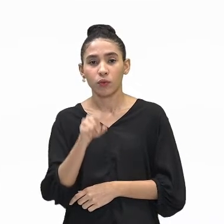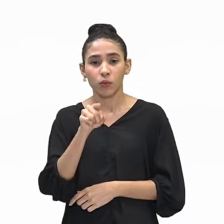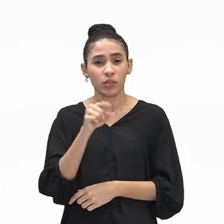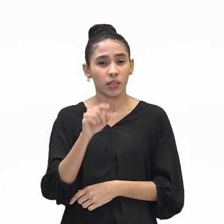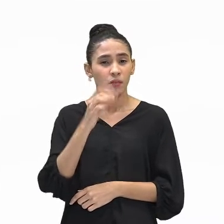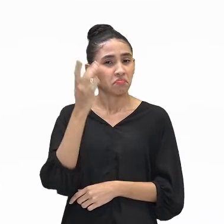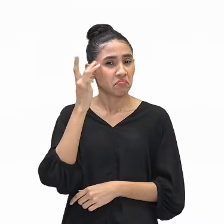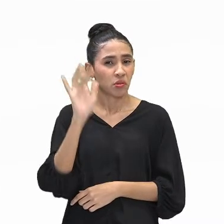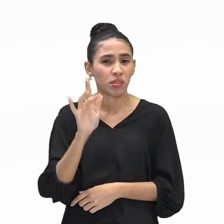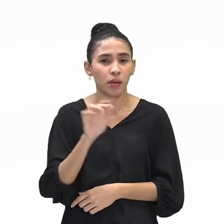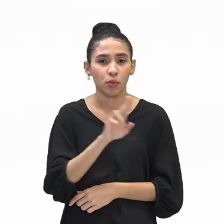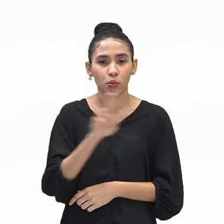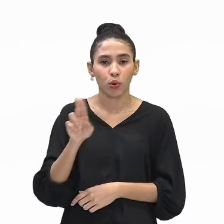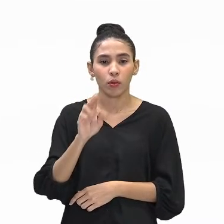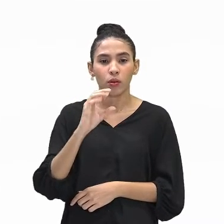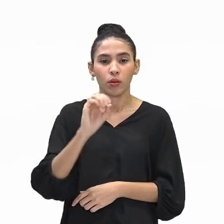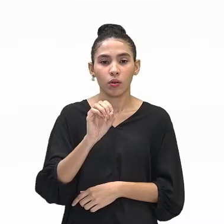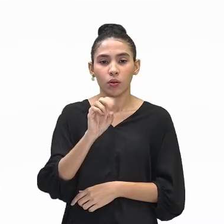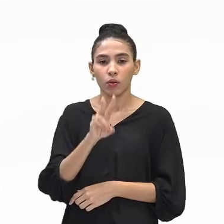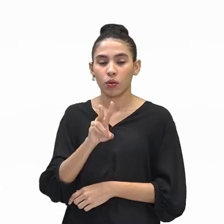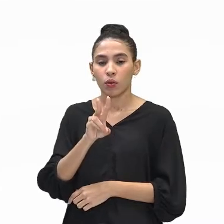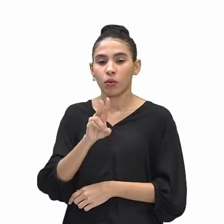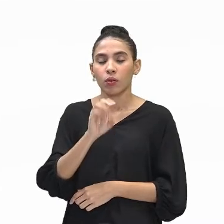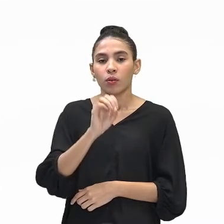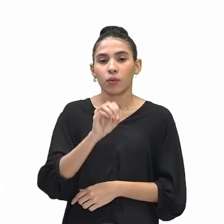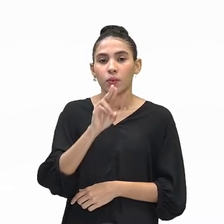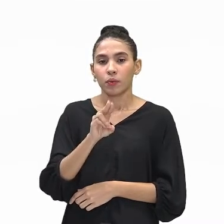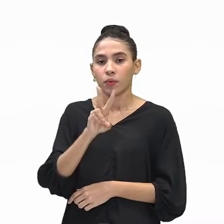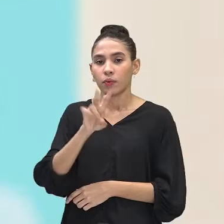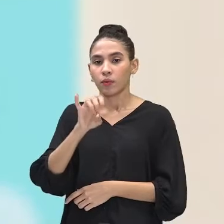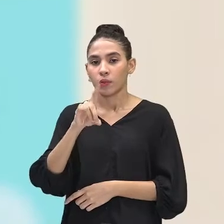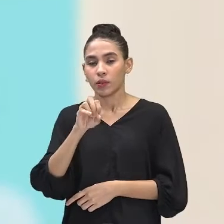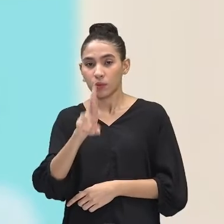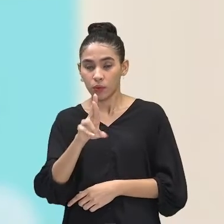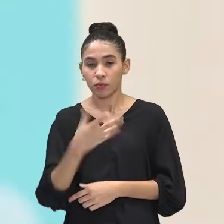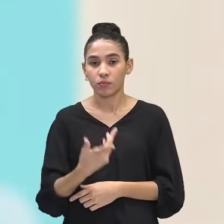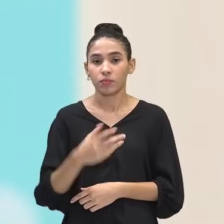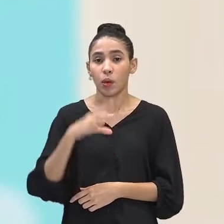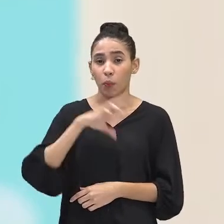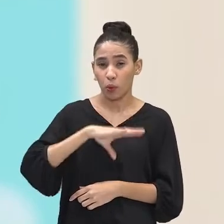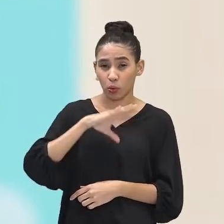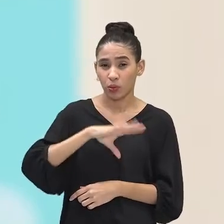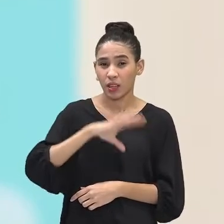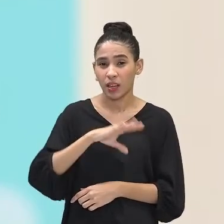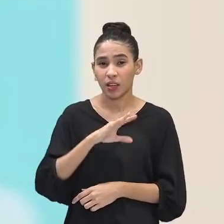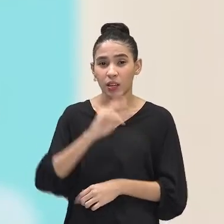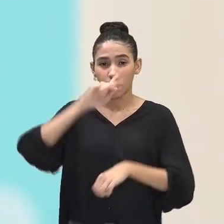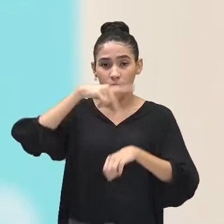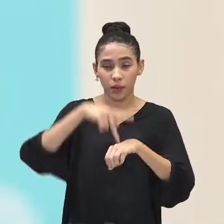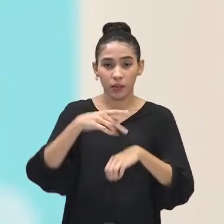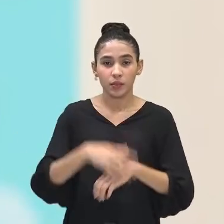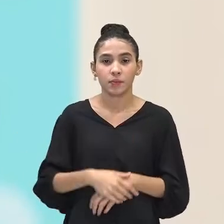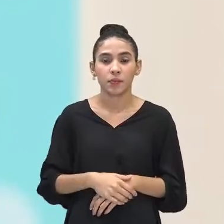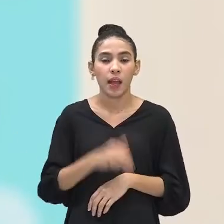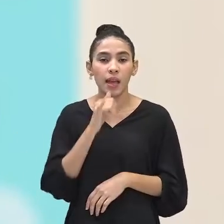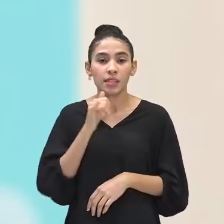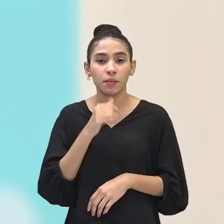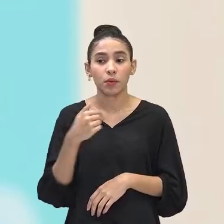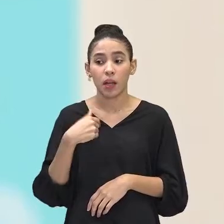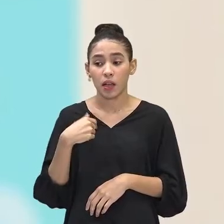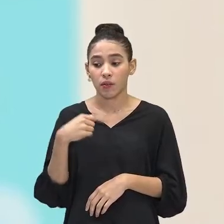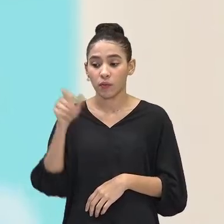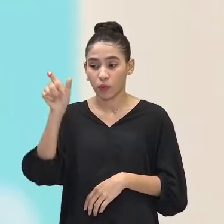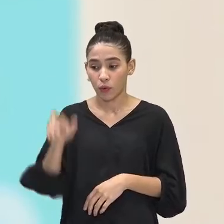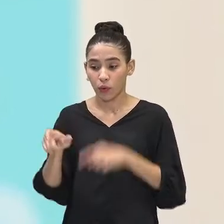ouvidor, pelo menos na colônia, lá na época da colônia portuguesa, era justamente dizer assim, olha, eu vou te enviar ao Brasil, porque